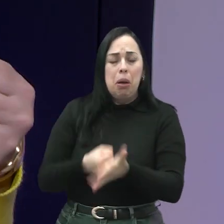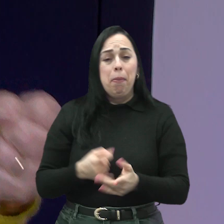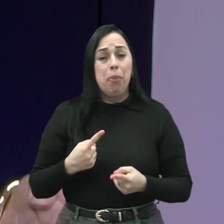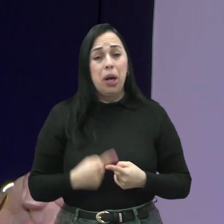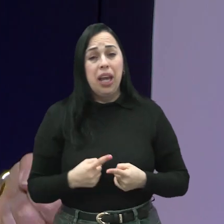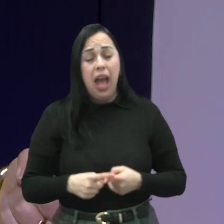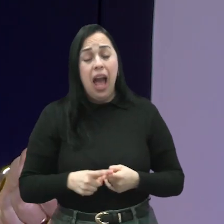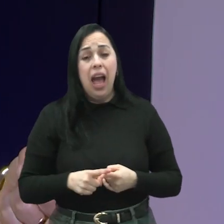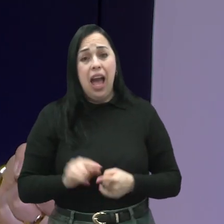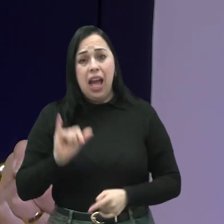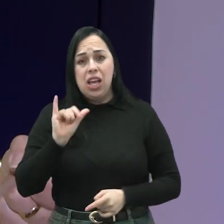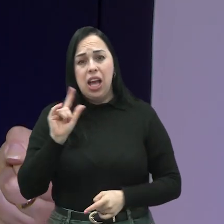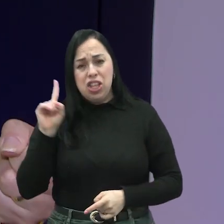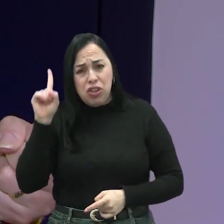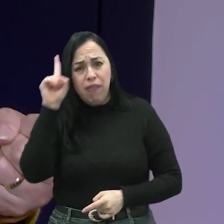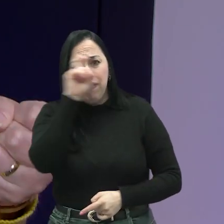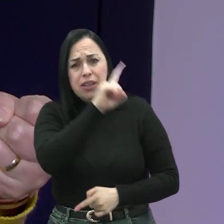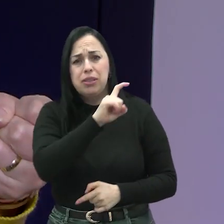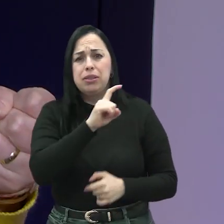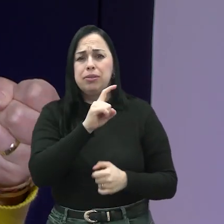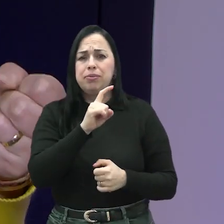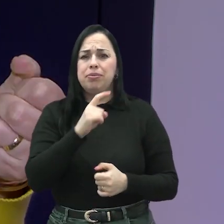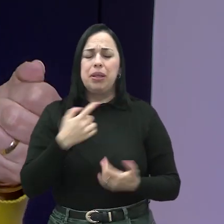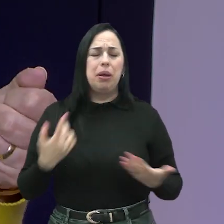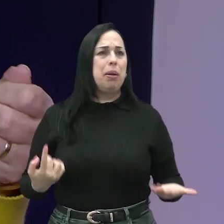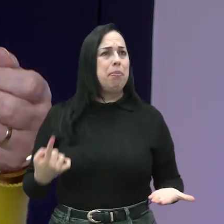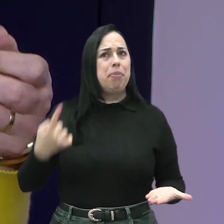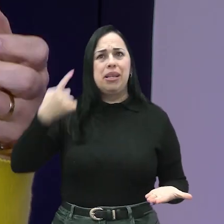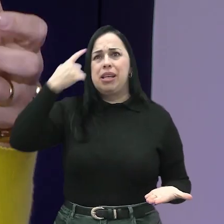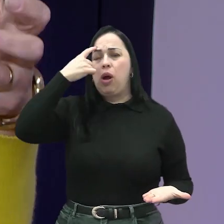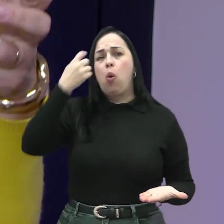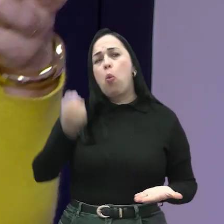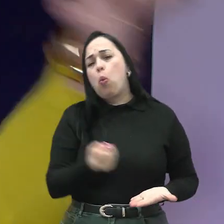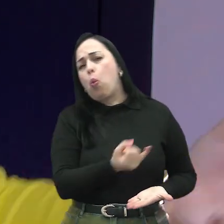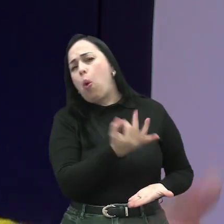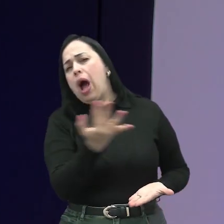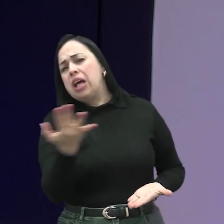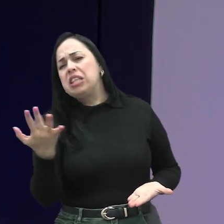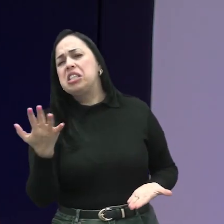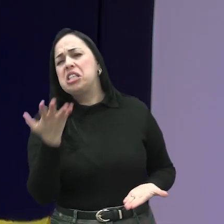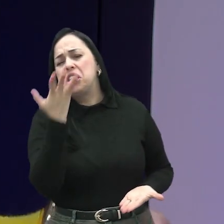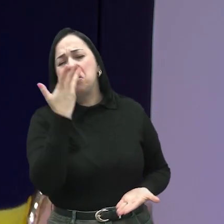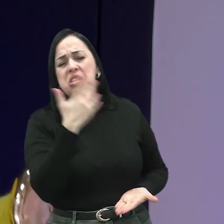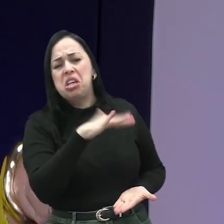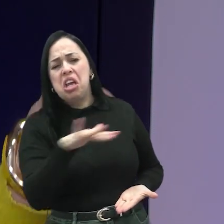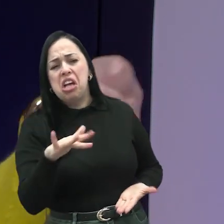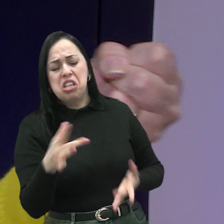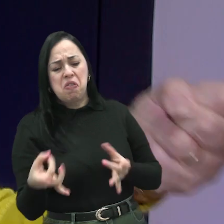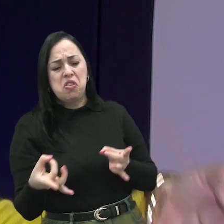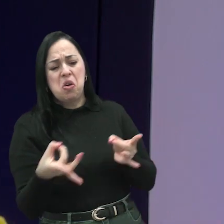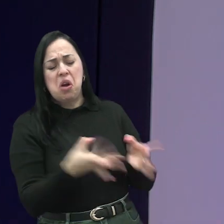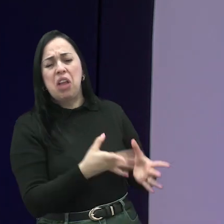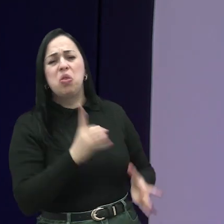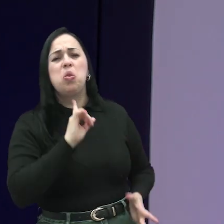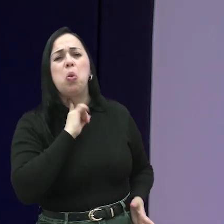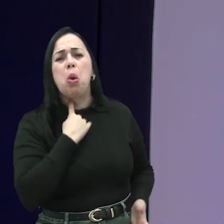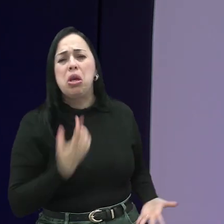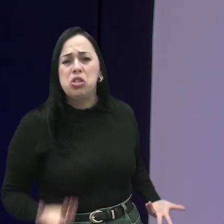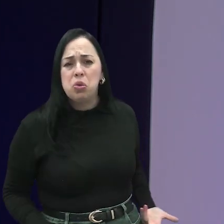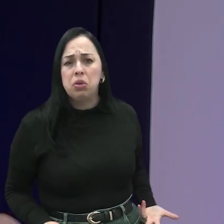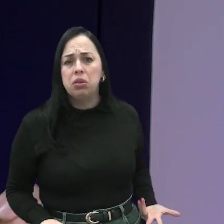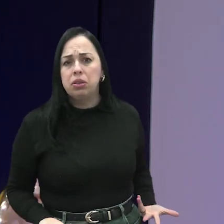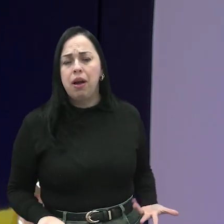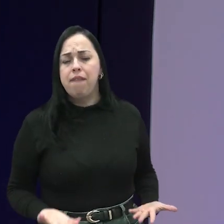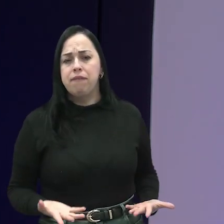assim é muito dolorido eu pensar assim, que quantas crianças ainda vão continuar sendo jogadas,